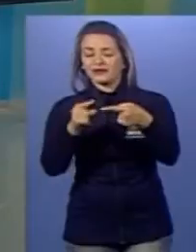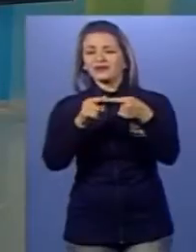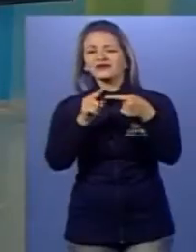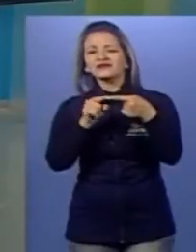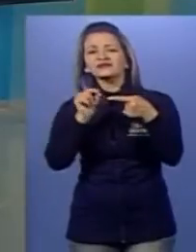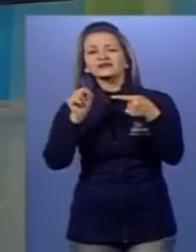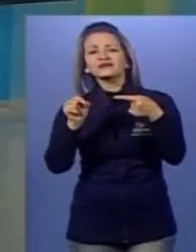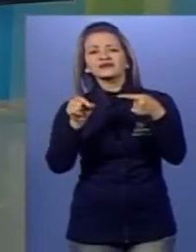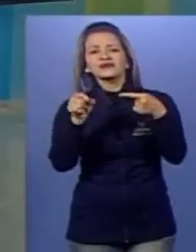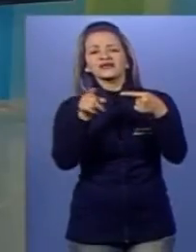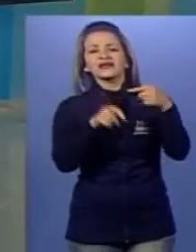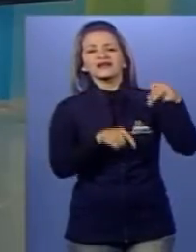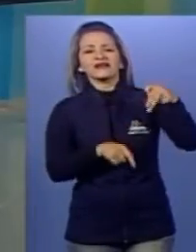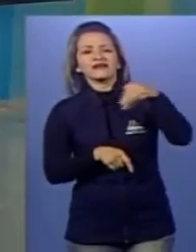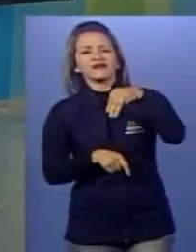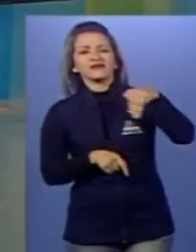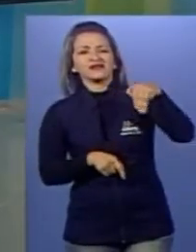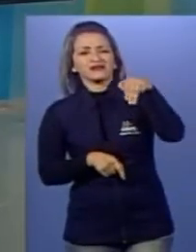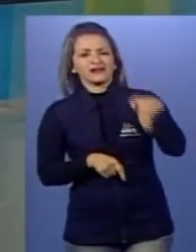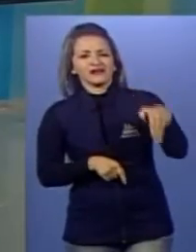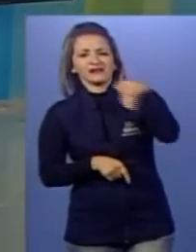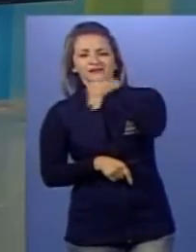o mm